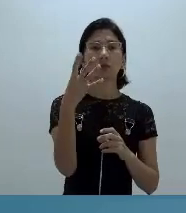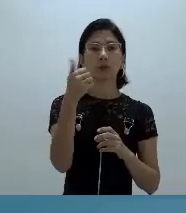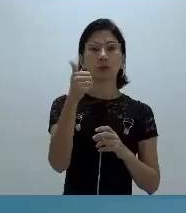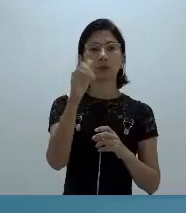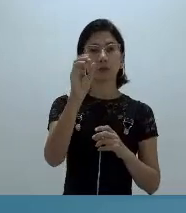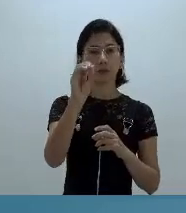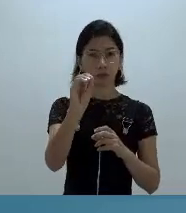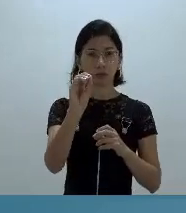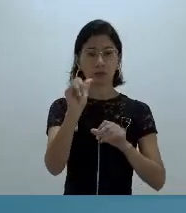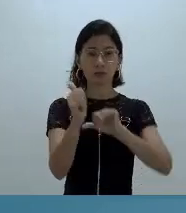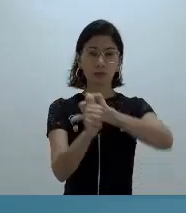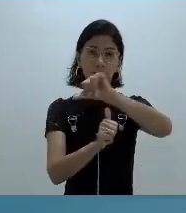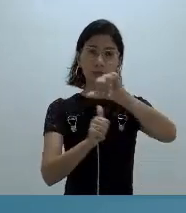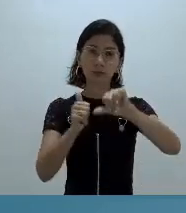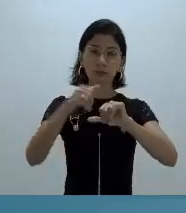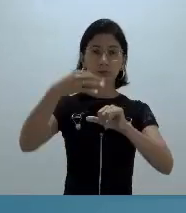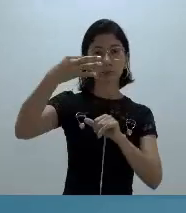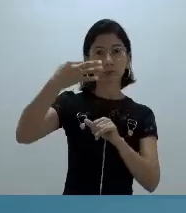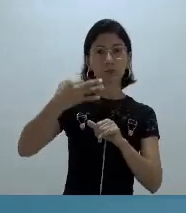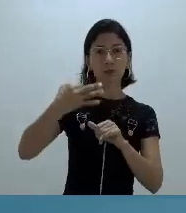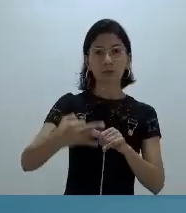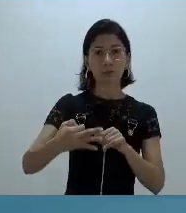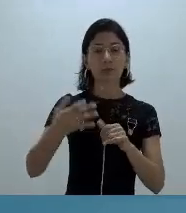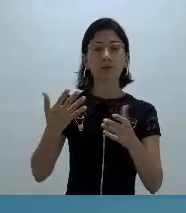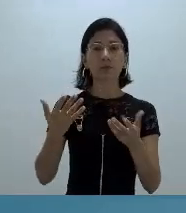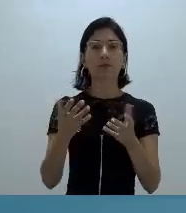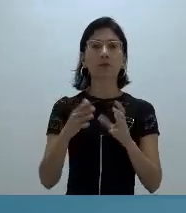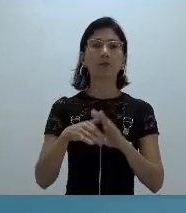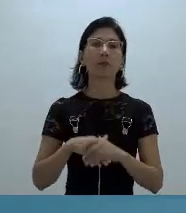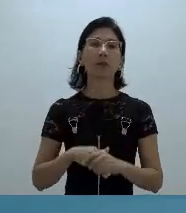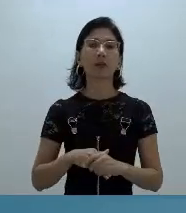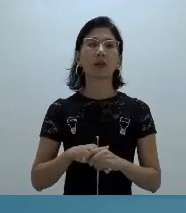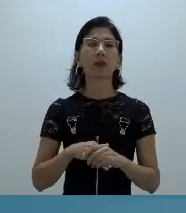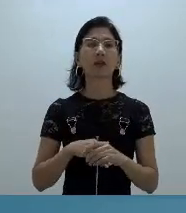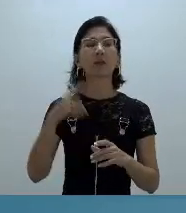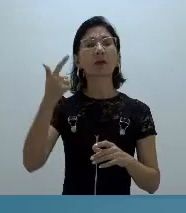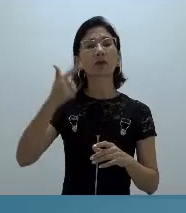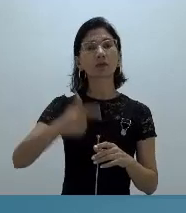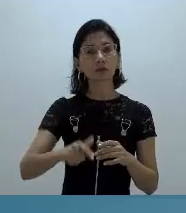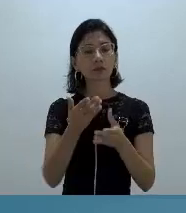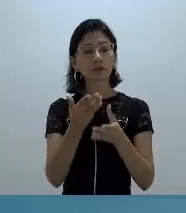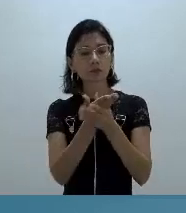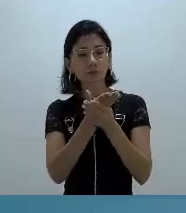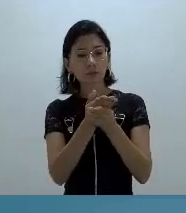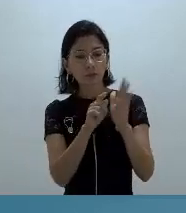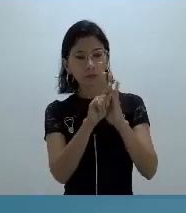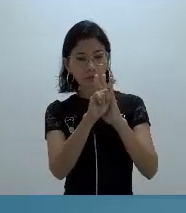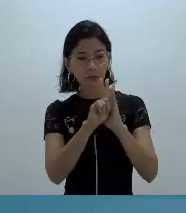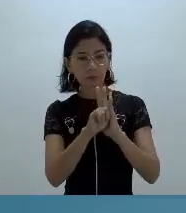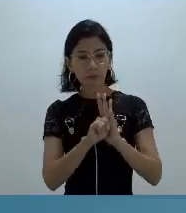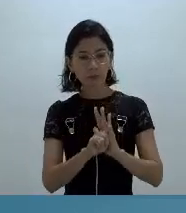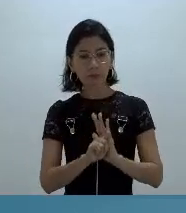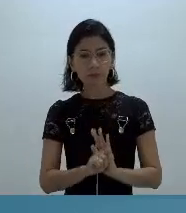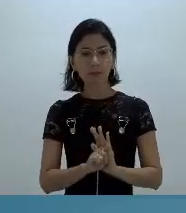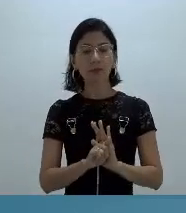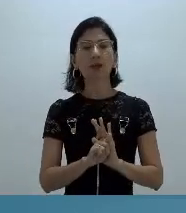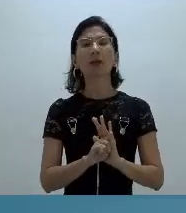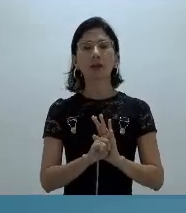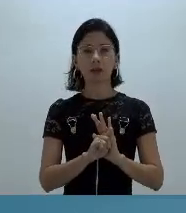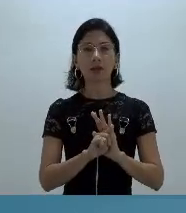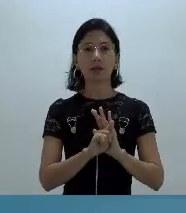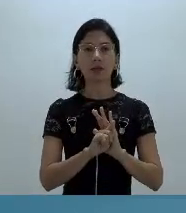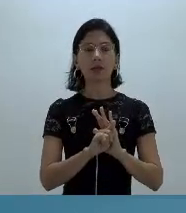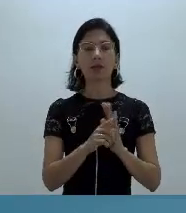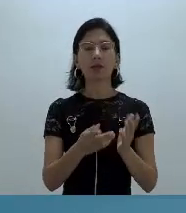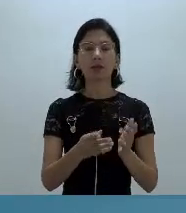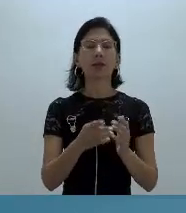que o Superior Tribunal de Justiça, ao analisar o recurso especial, possa entender pelo descabimento de condenação em honorários